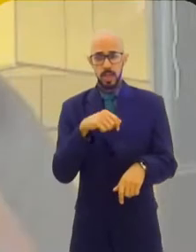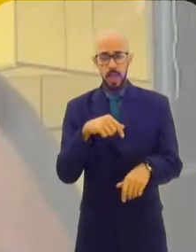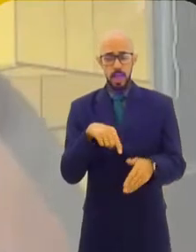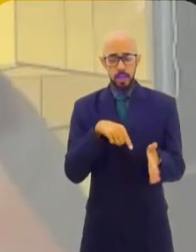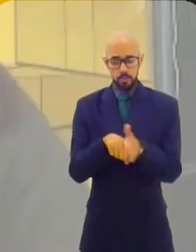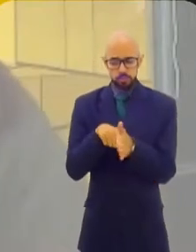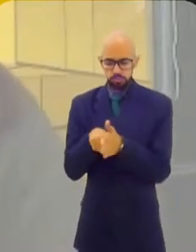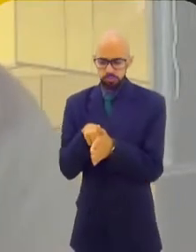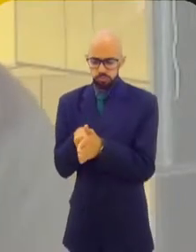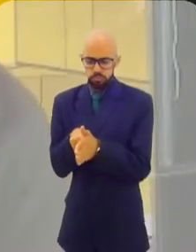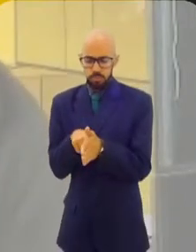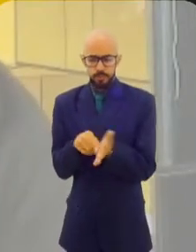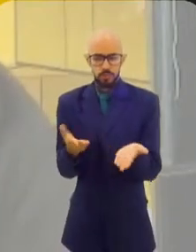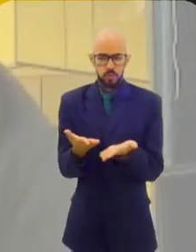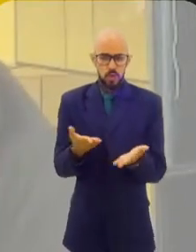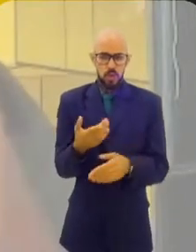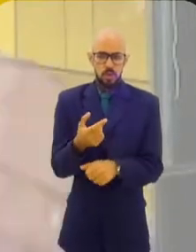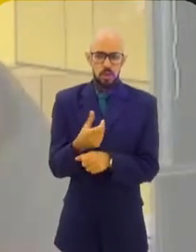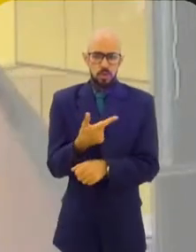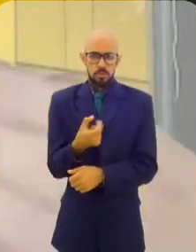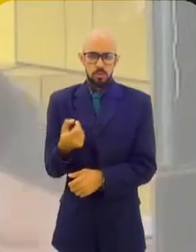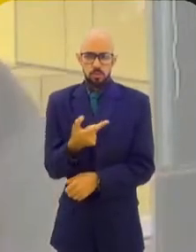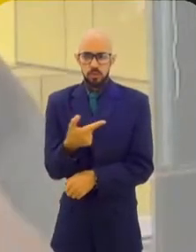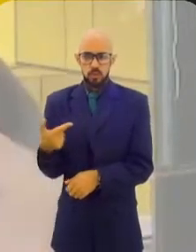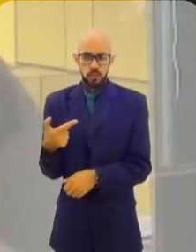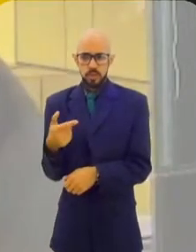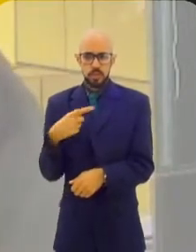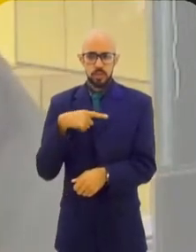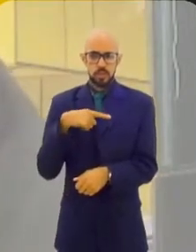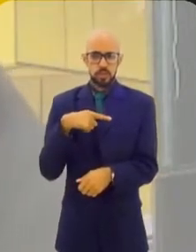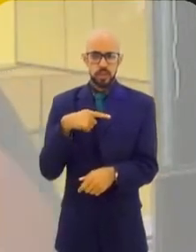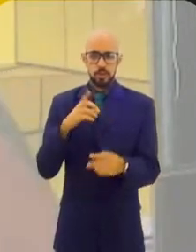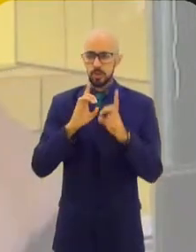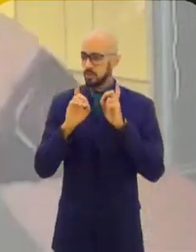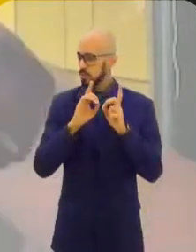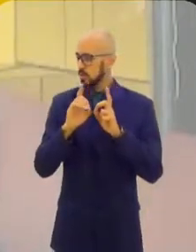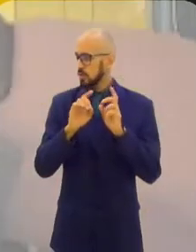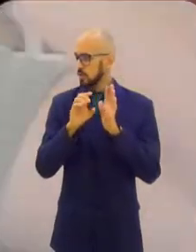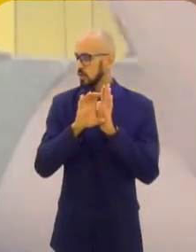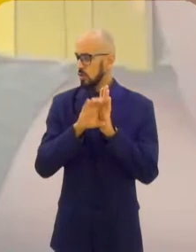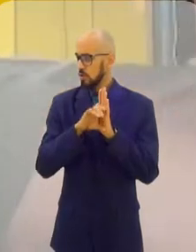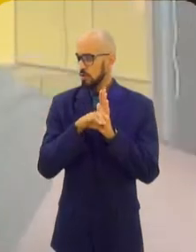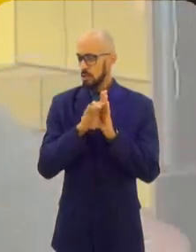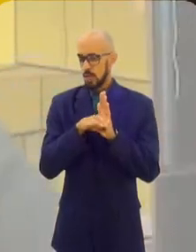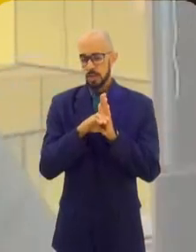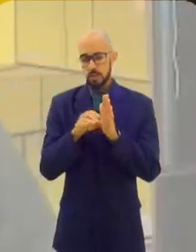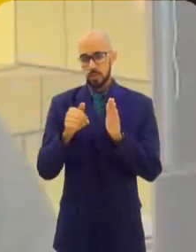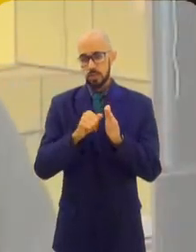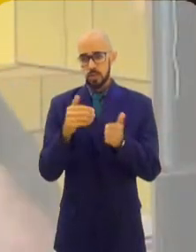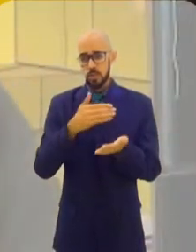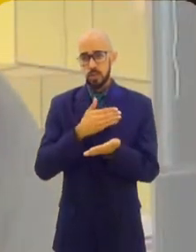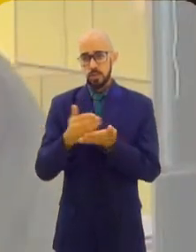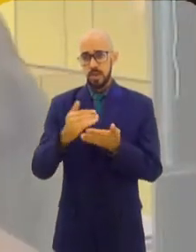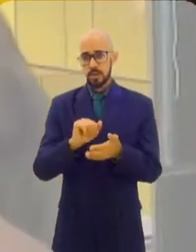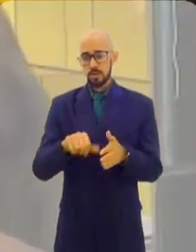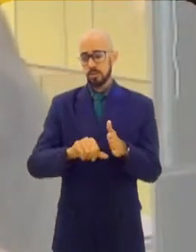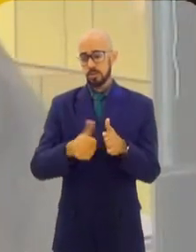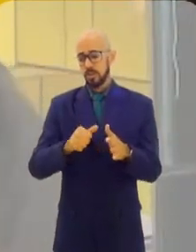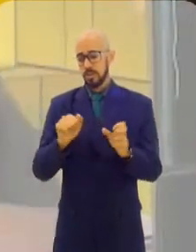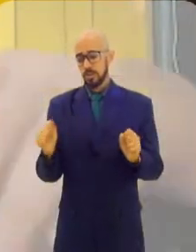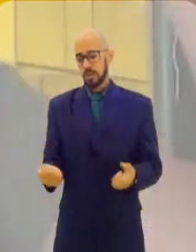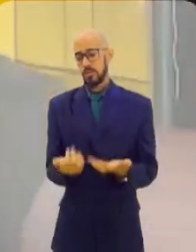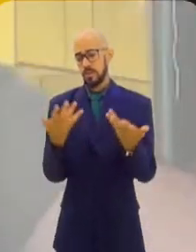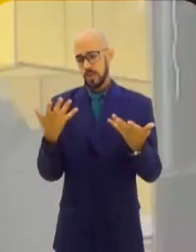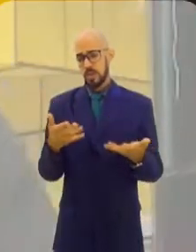a gente traz uma discussão ainda sobre com c né aqui beijos das primeiras